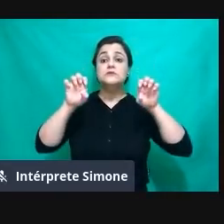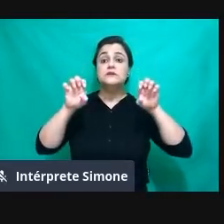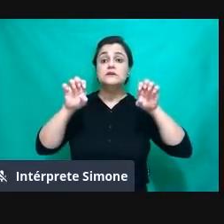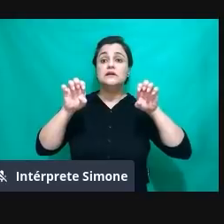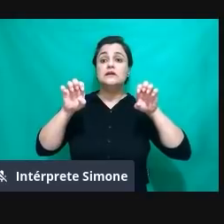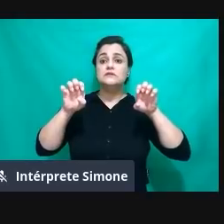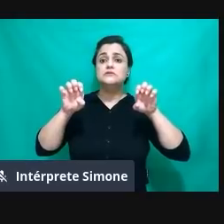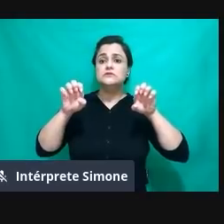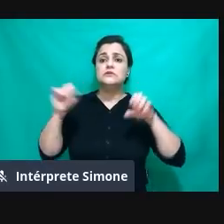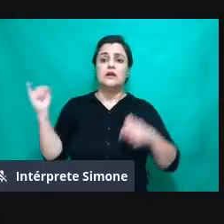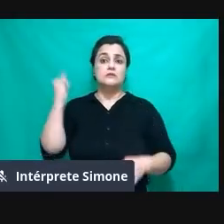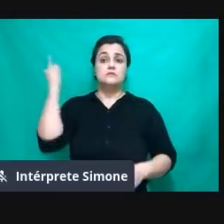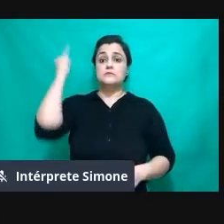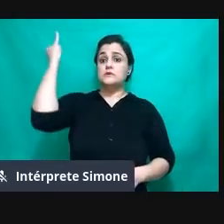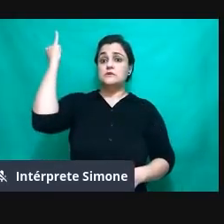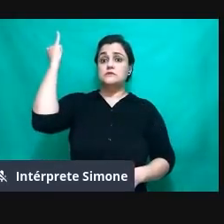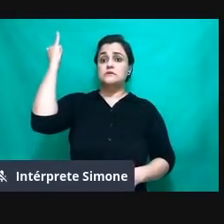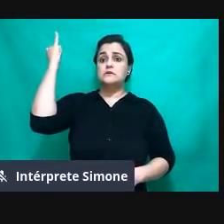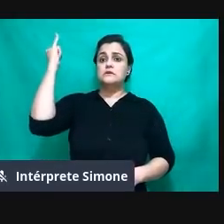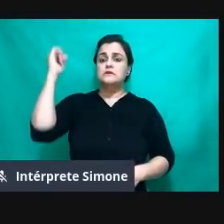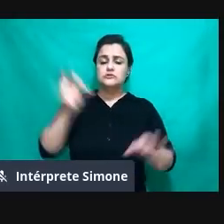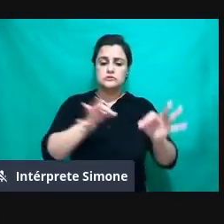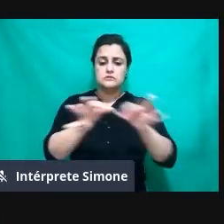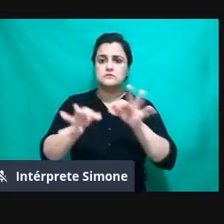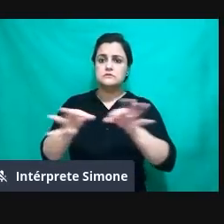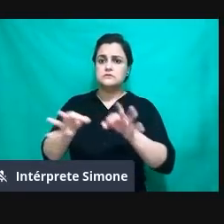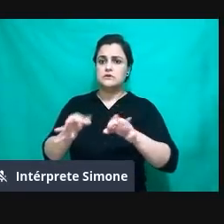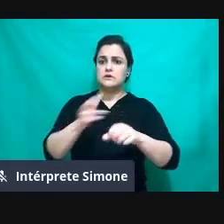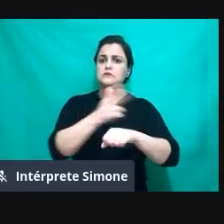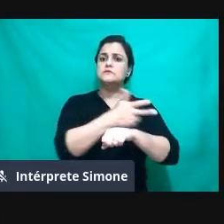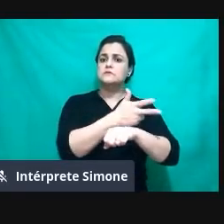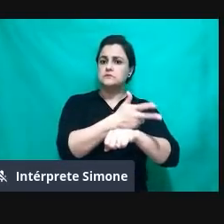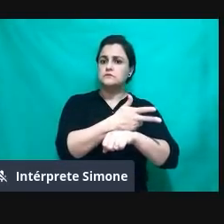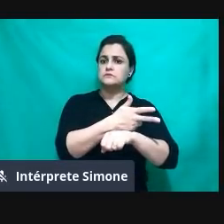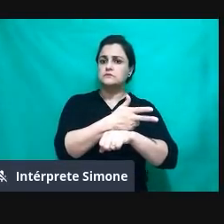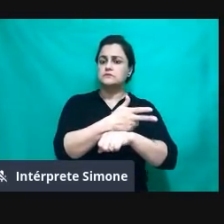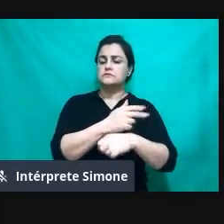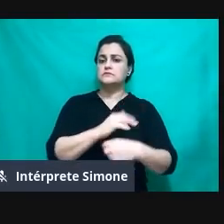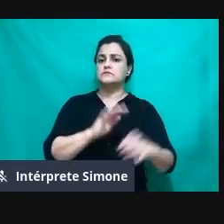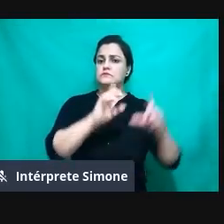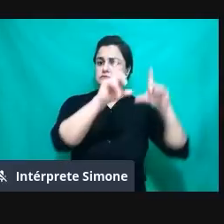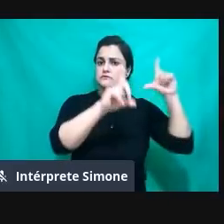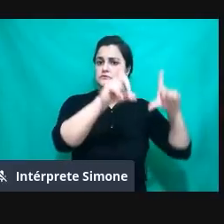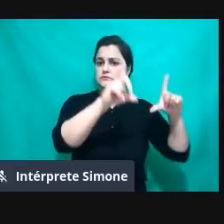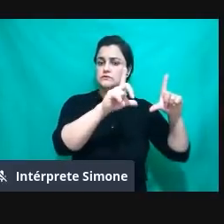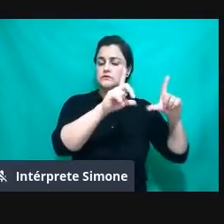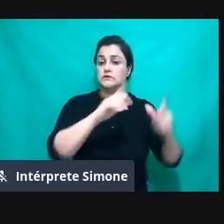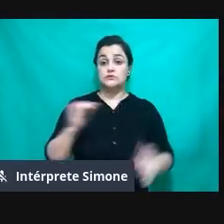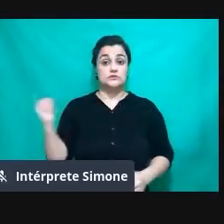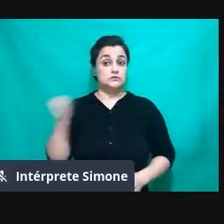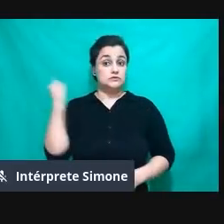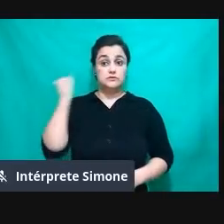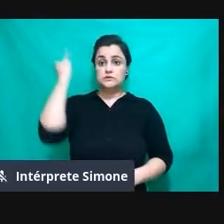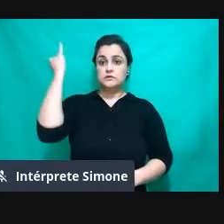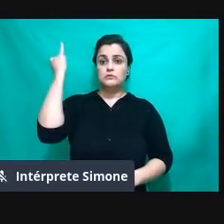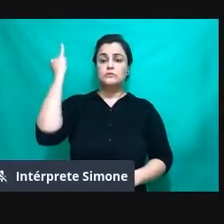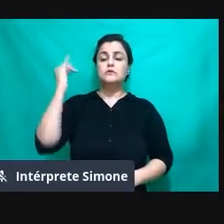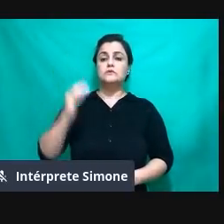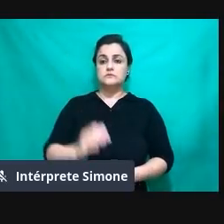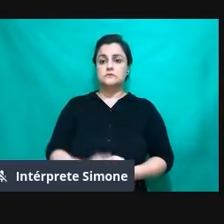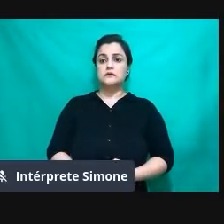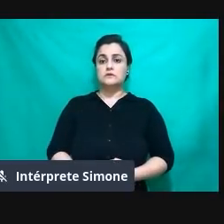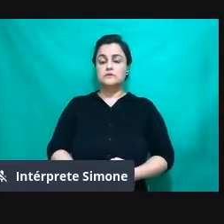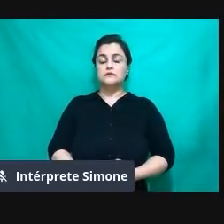da preparação dessa videoaula. Então, existem algumas coisas que realmente precisam ser deixadas de